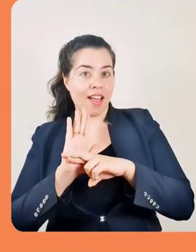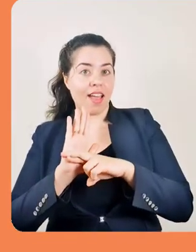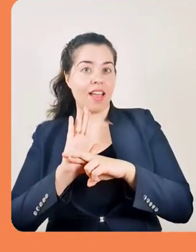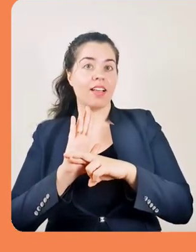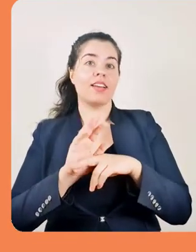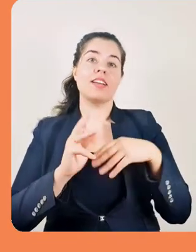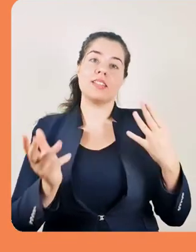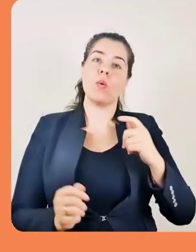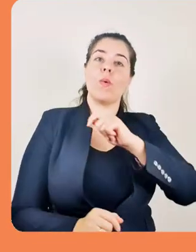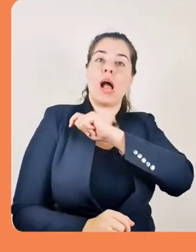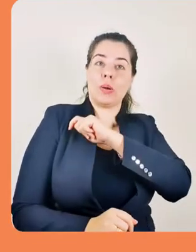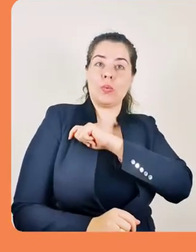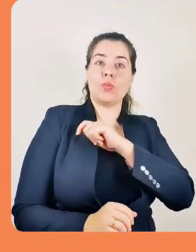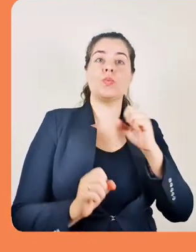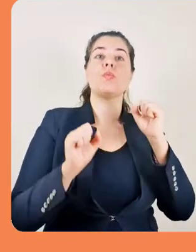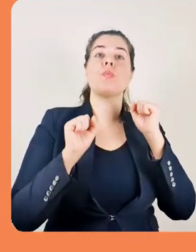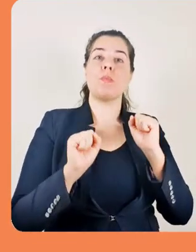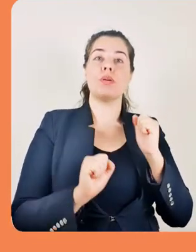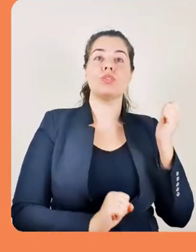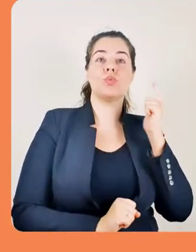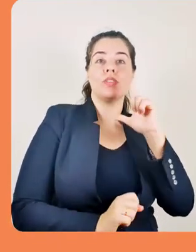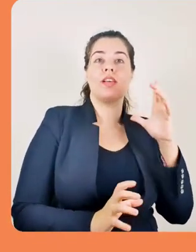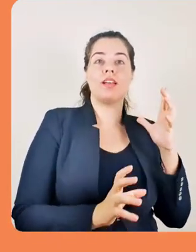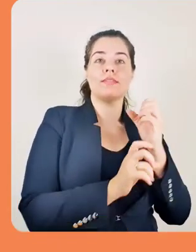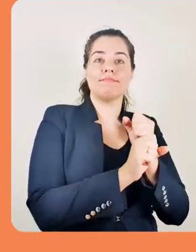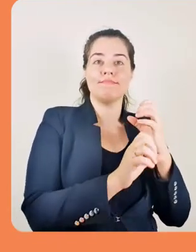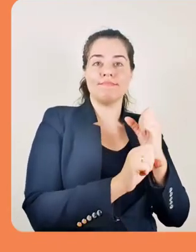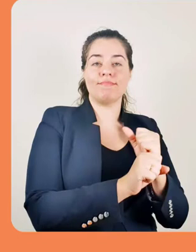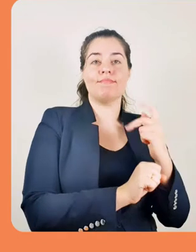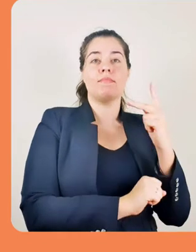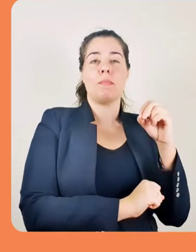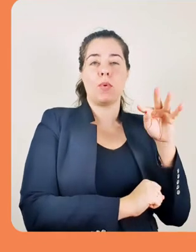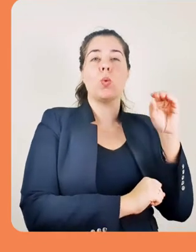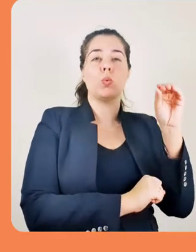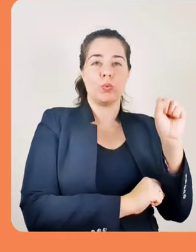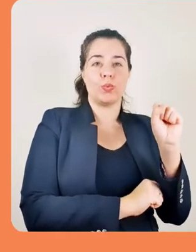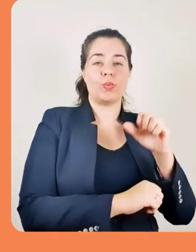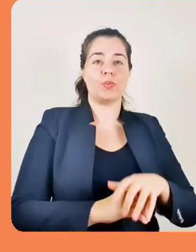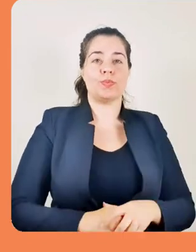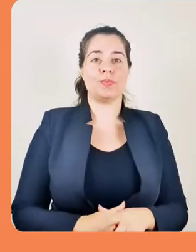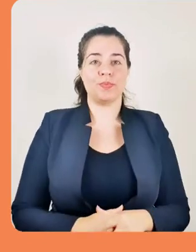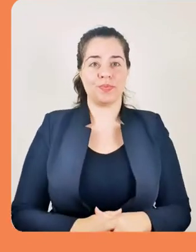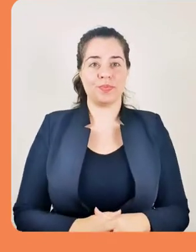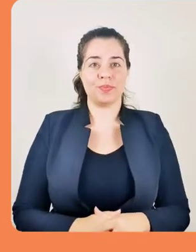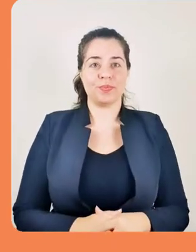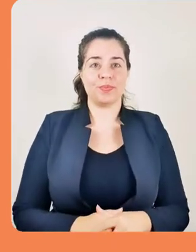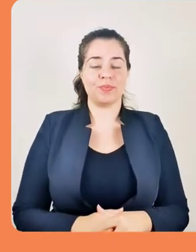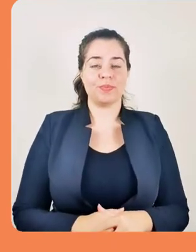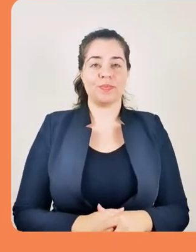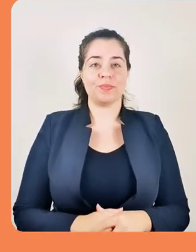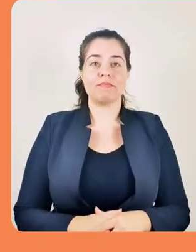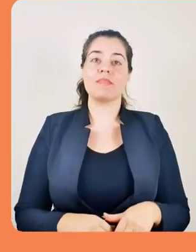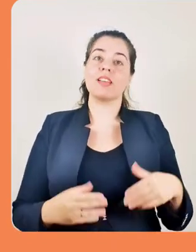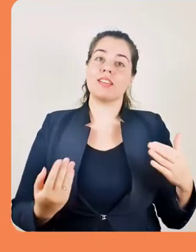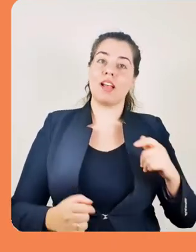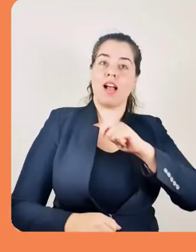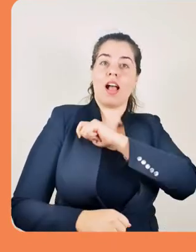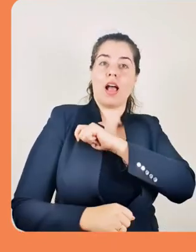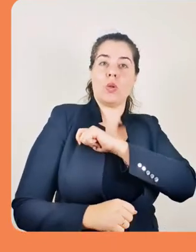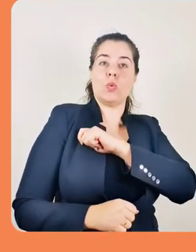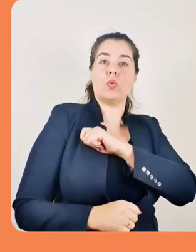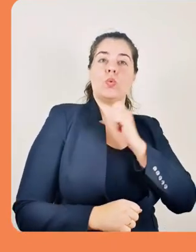ganha cada regra que você inserir cabação que ele fizer no seu sistema ele poderá ganhar alguns pontos